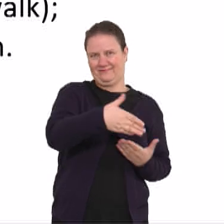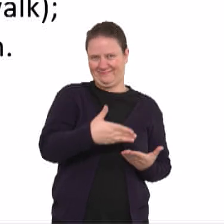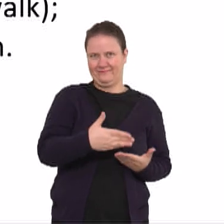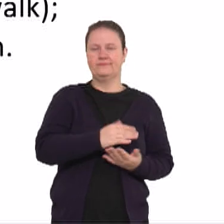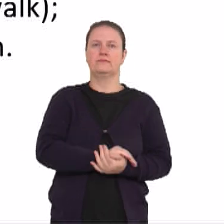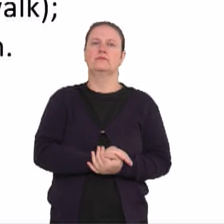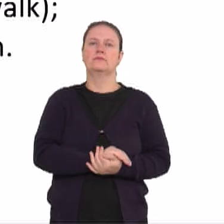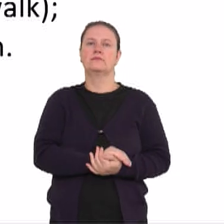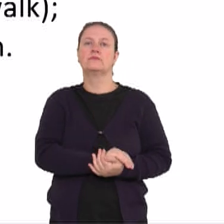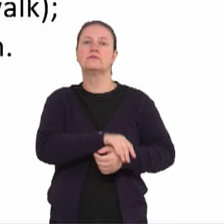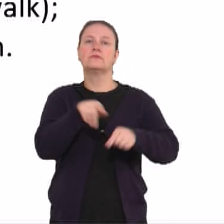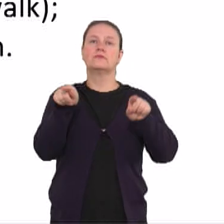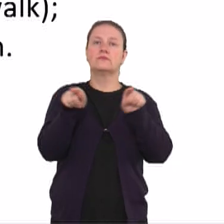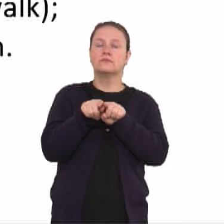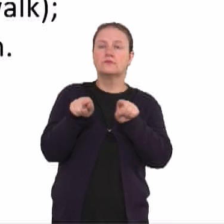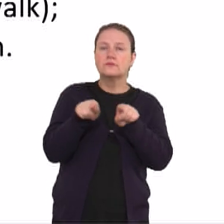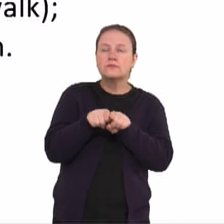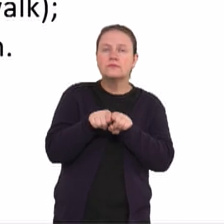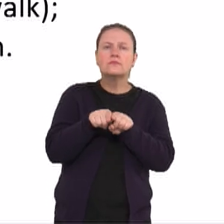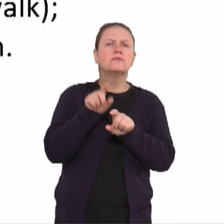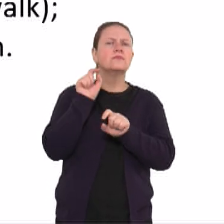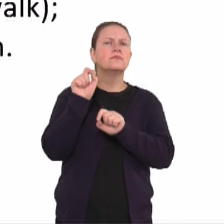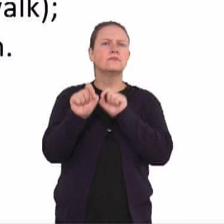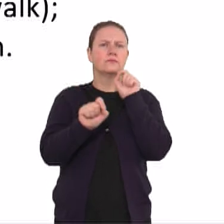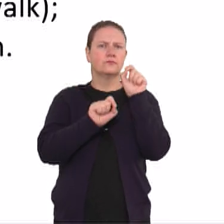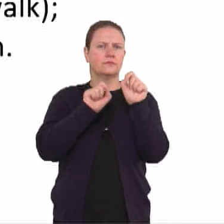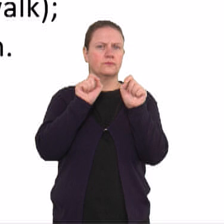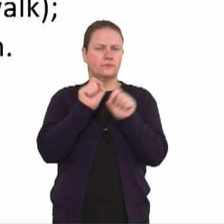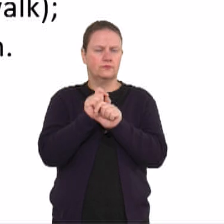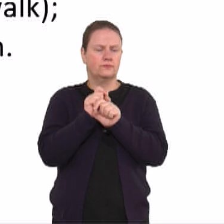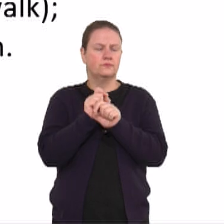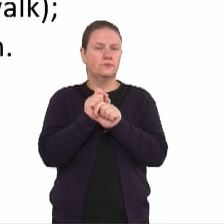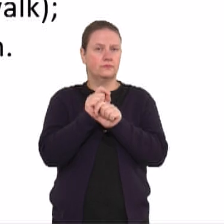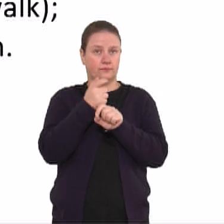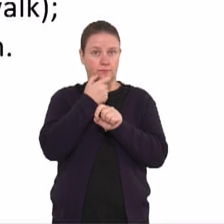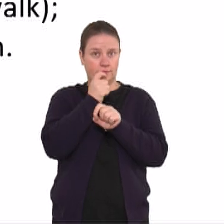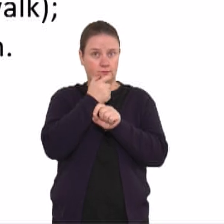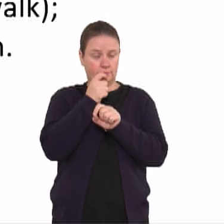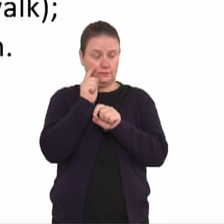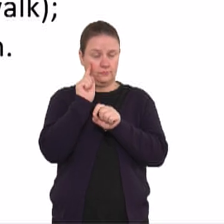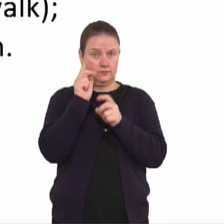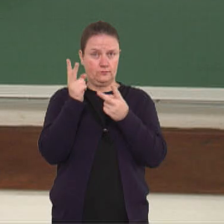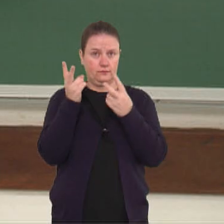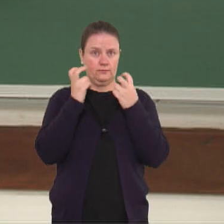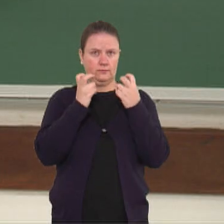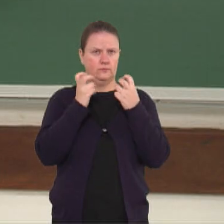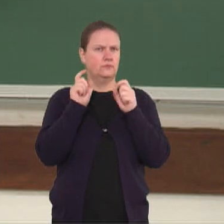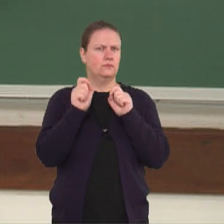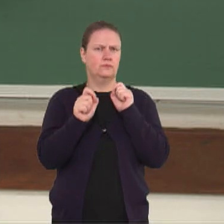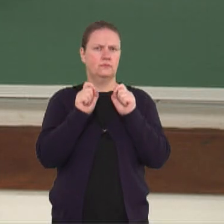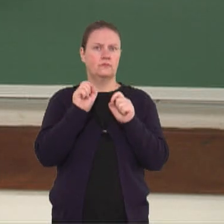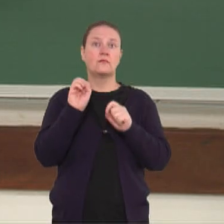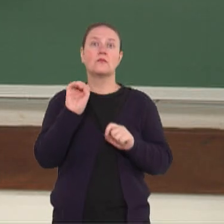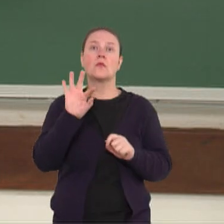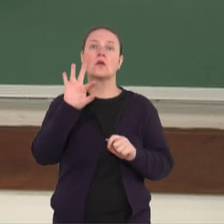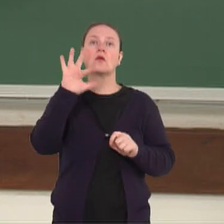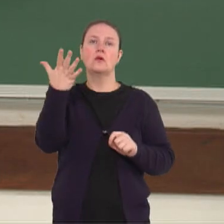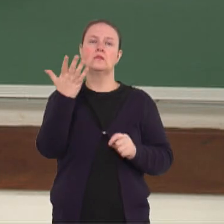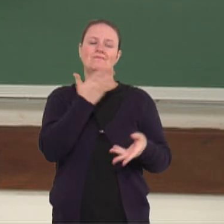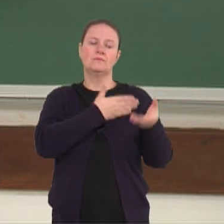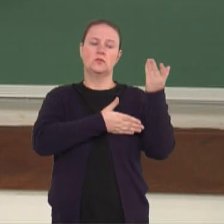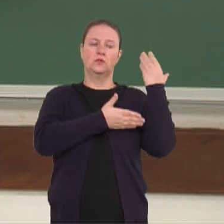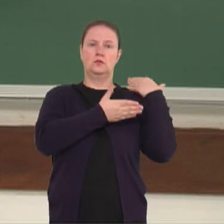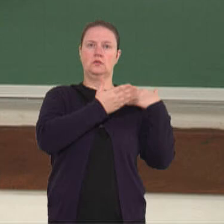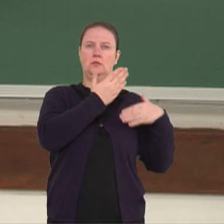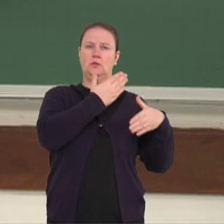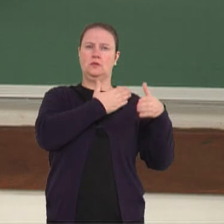2016, John went to the cinema 4 times a month. Ou seja, aconteceu no passado, no